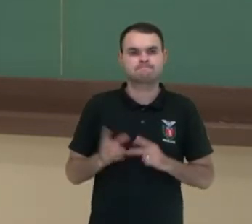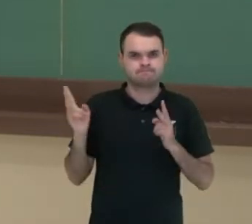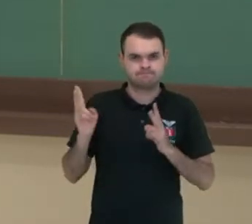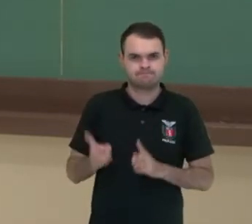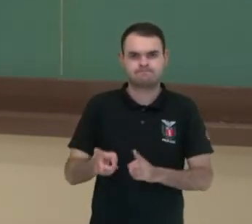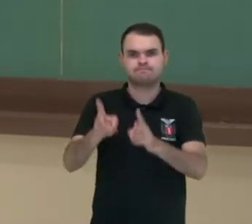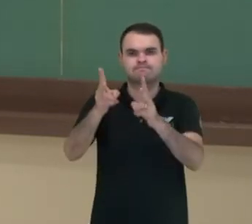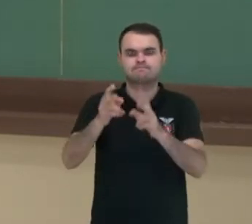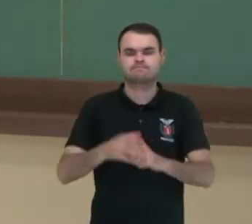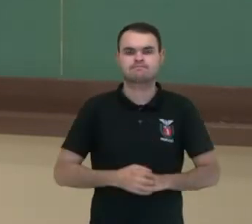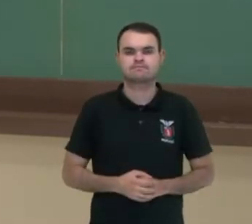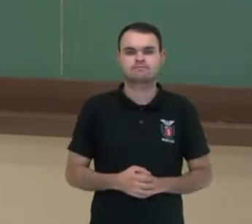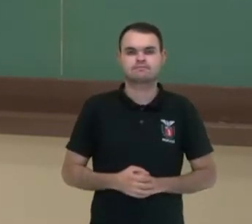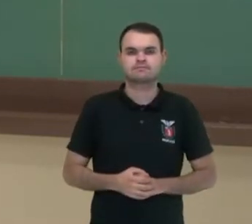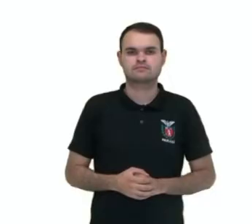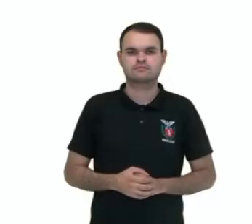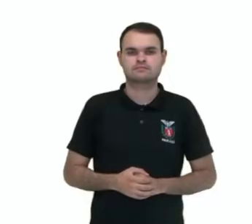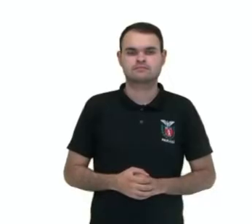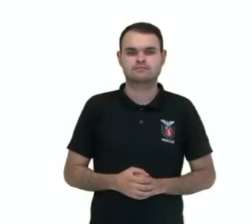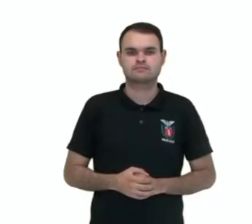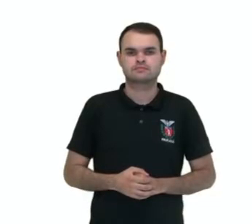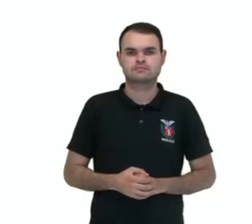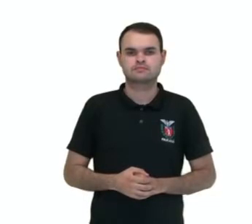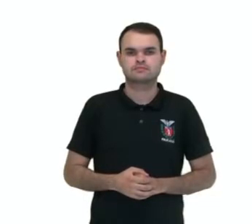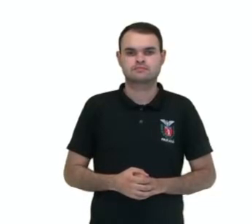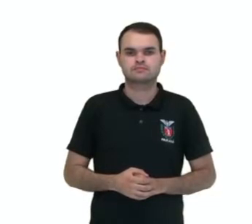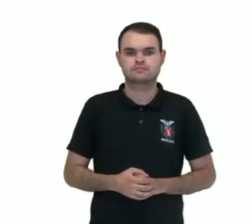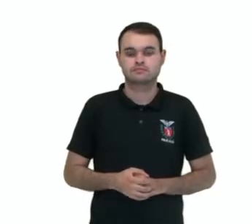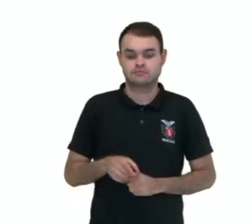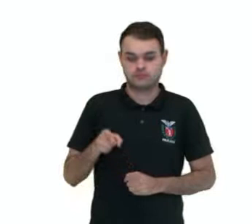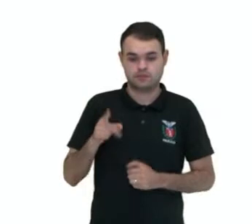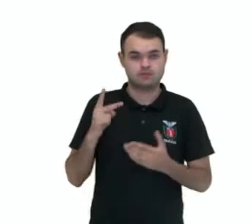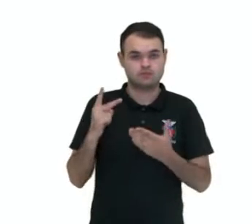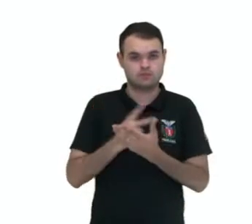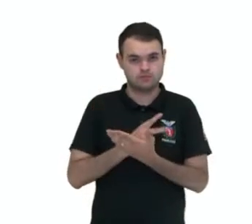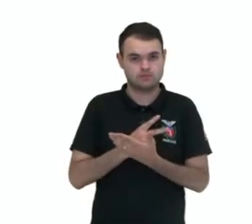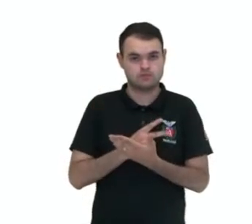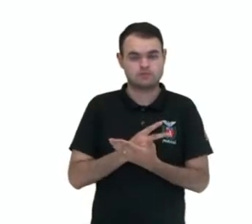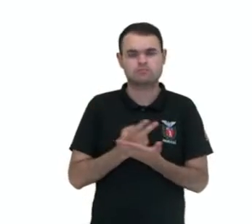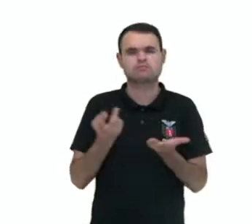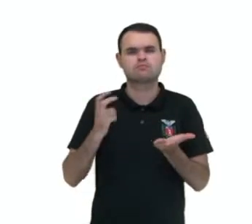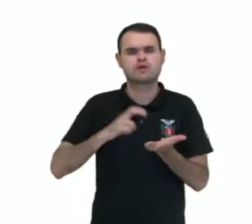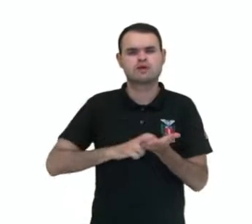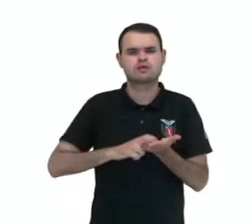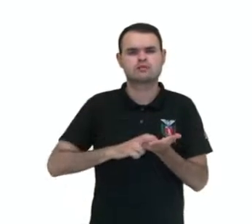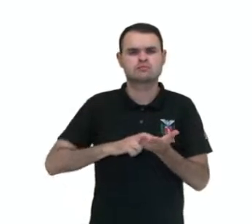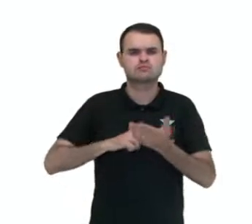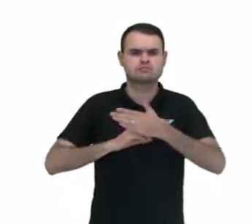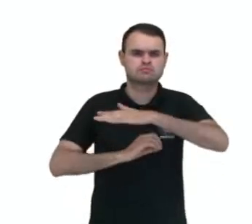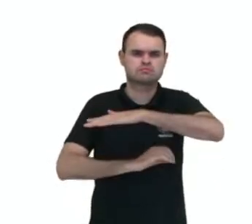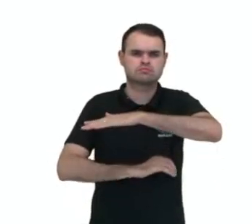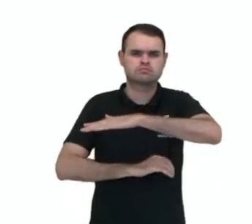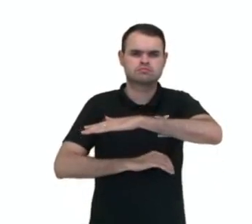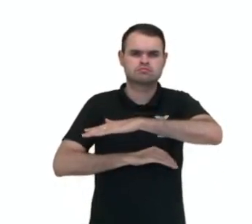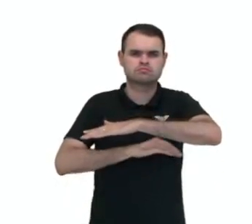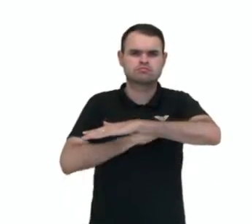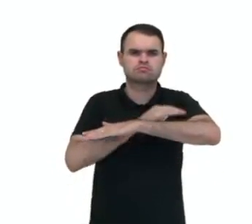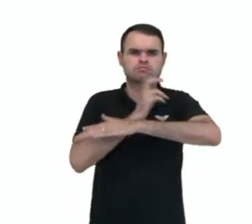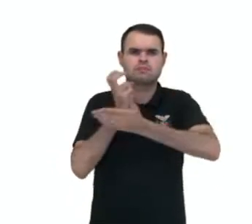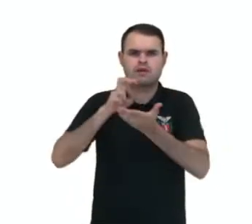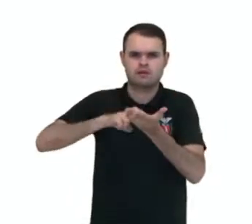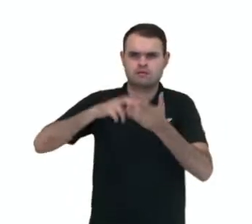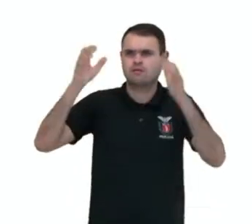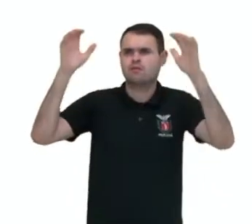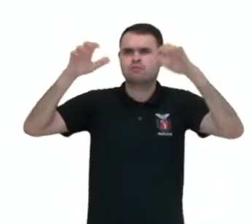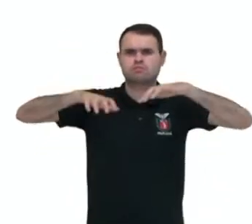Continuando a nossa leitura, olha lá. Isso aconteceu numa manhã de muita chuva em que ele